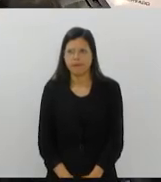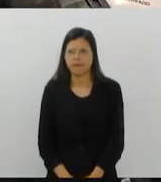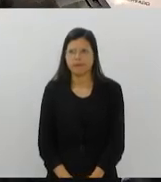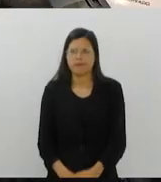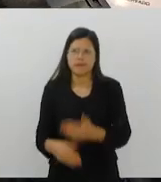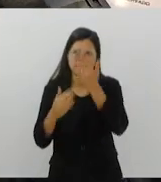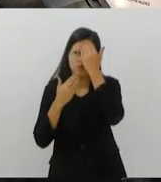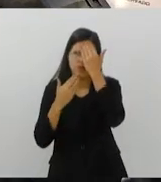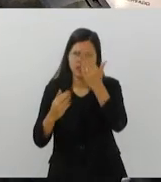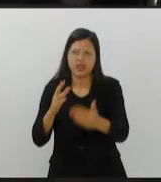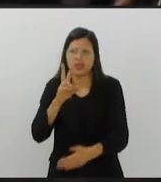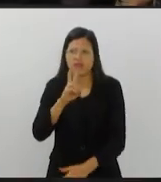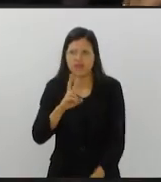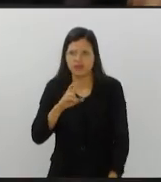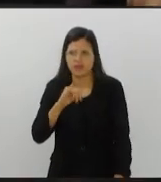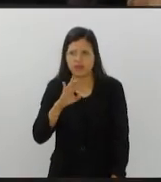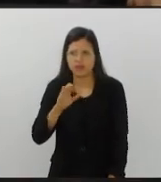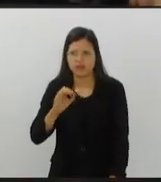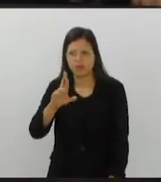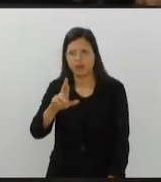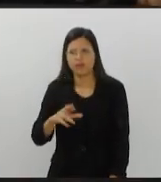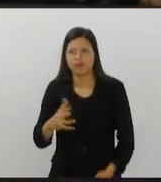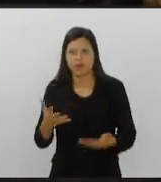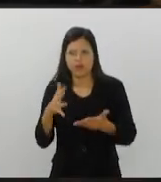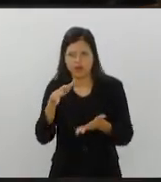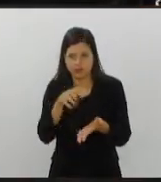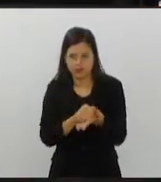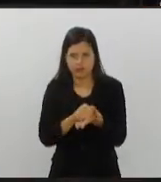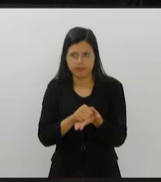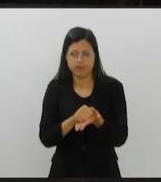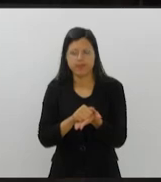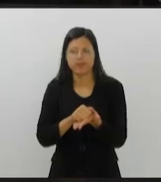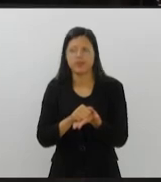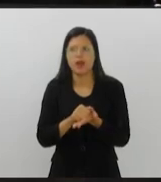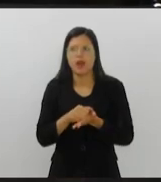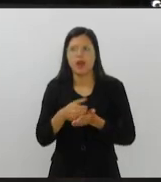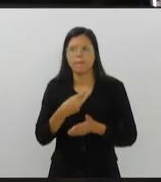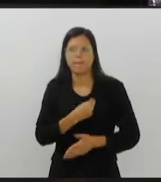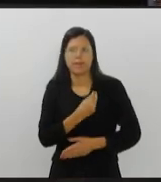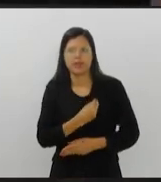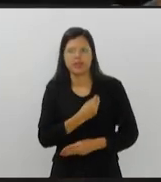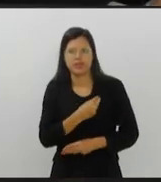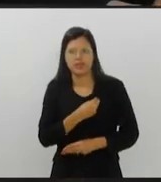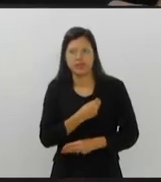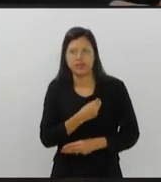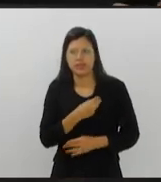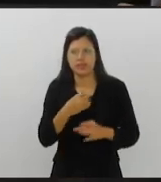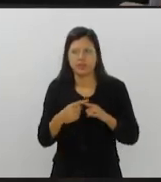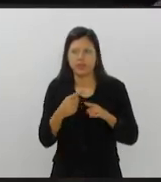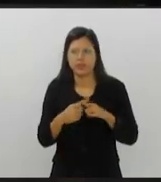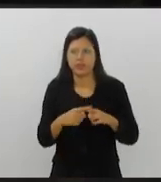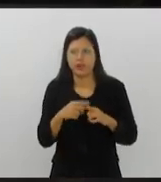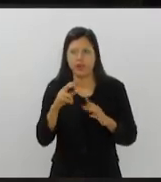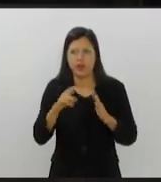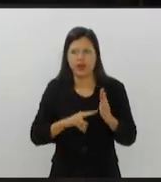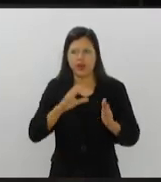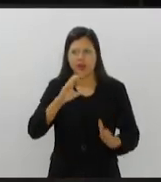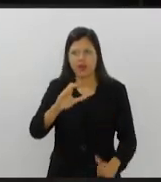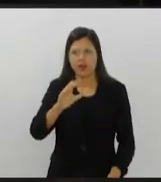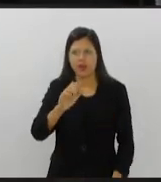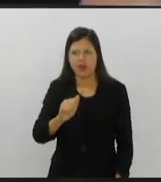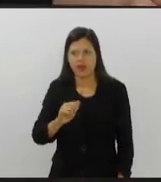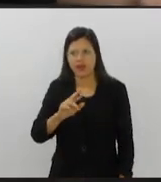Obrigada, Vitor. Quero registrar aqui a presença do... Porque eu li Carlos Alberto. Ninguém conhece ele por